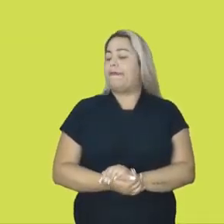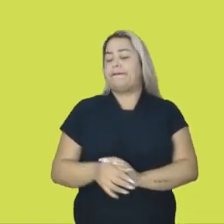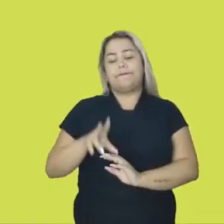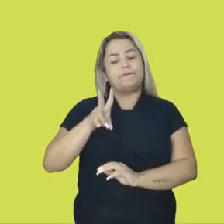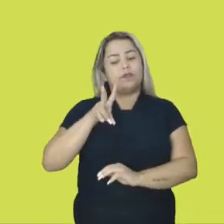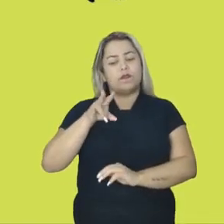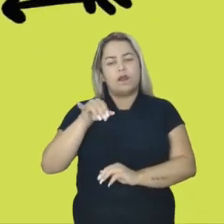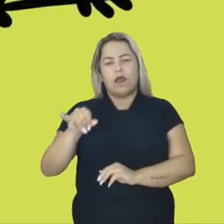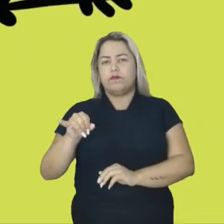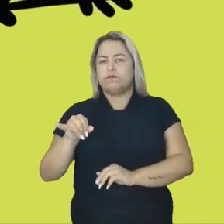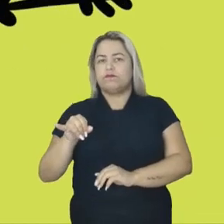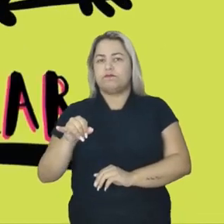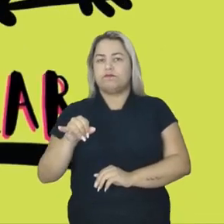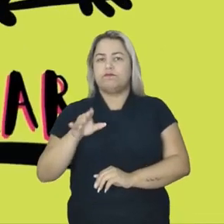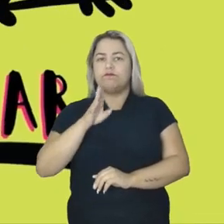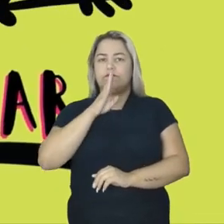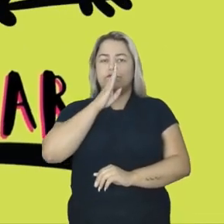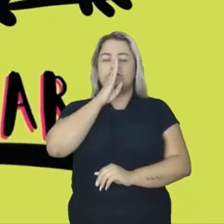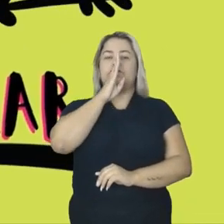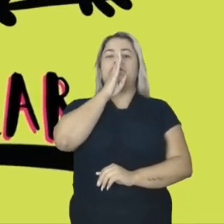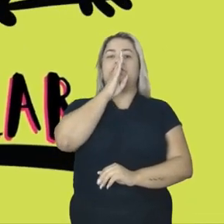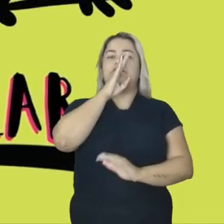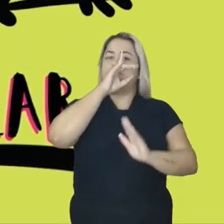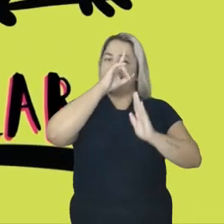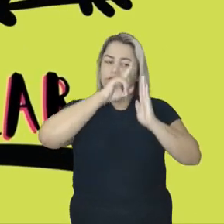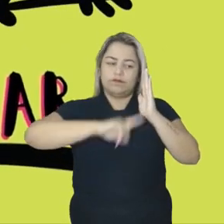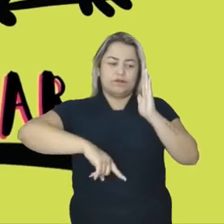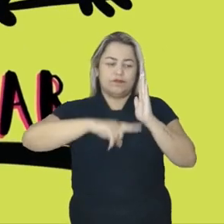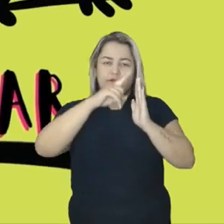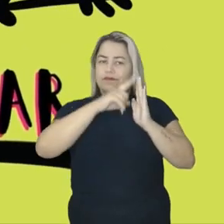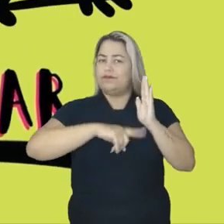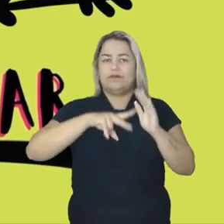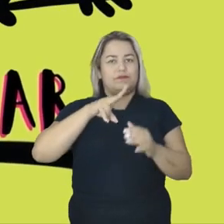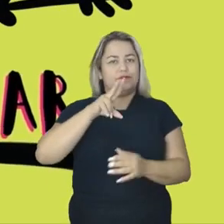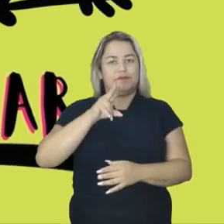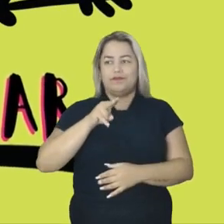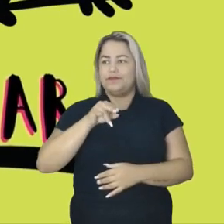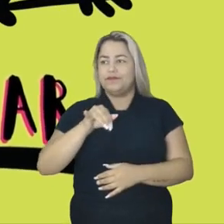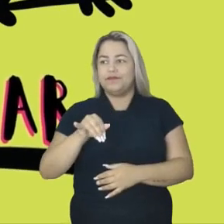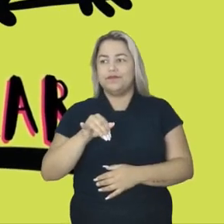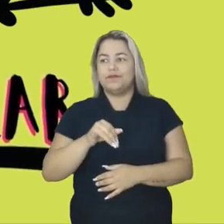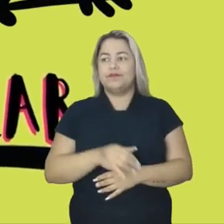Não vão mais conseguir me anular, me calar.